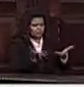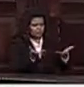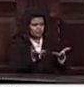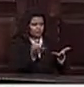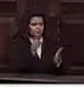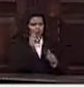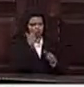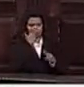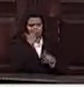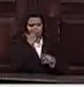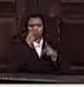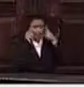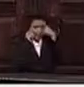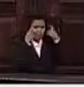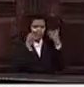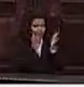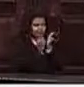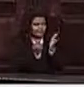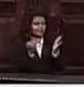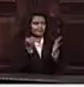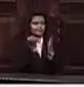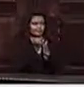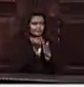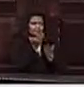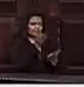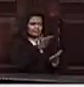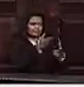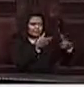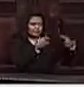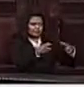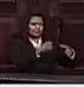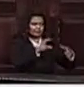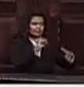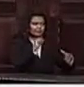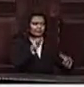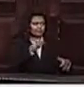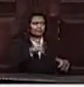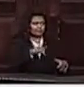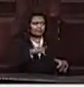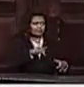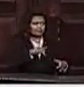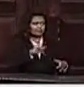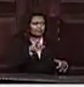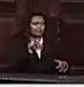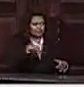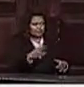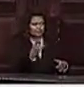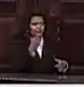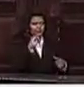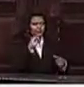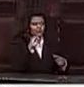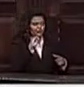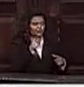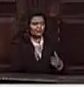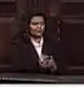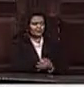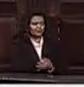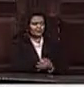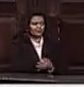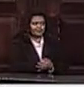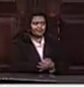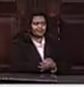São José Operário. E no evento que aconteceu na manhã de ontem, e nós tivemos notícia,